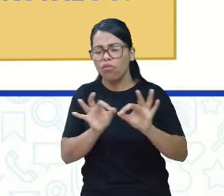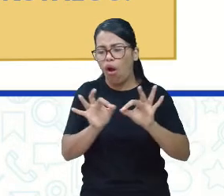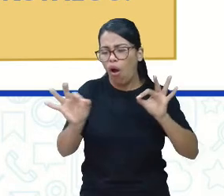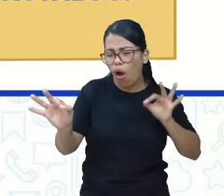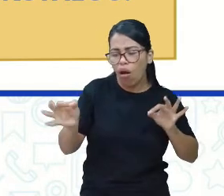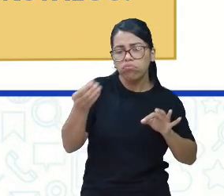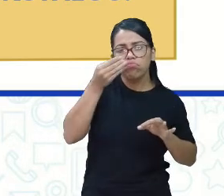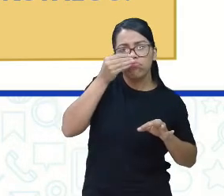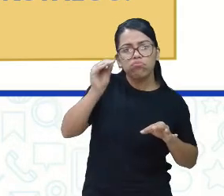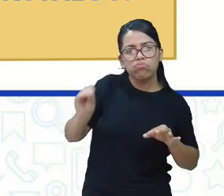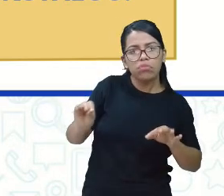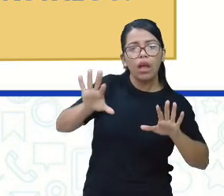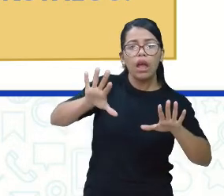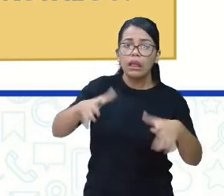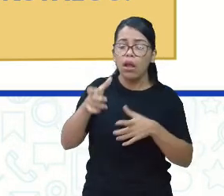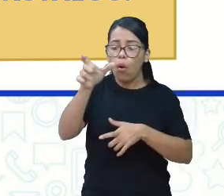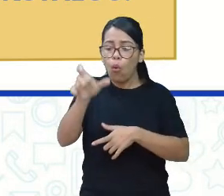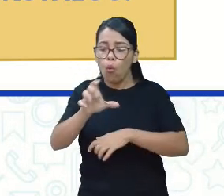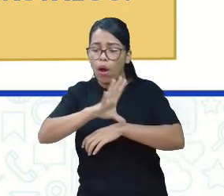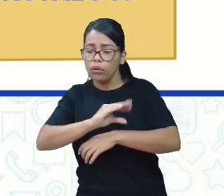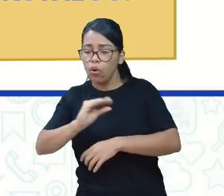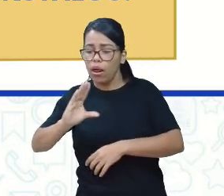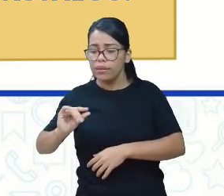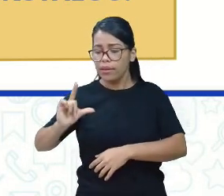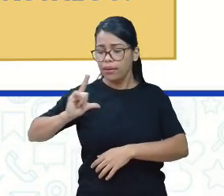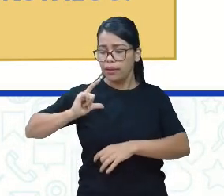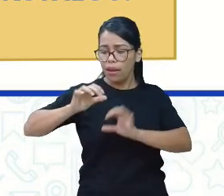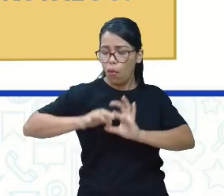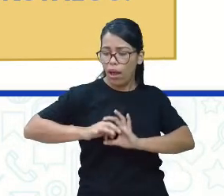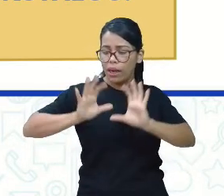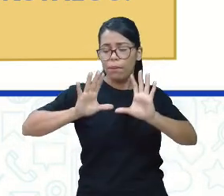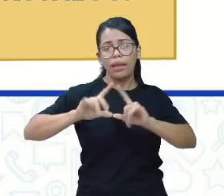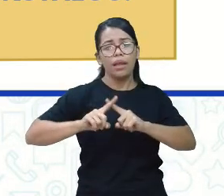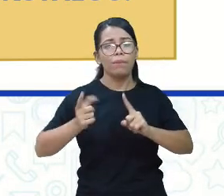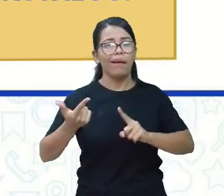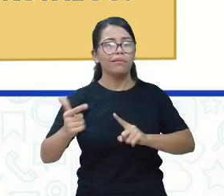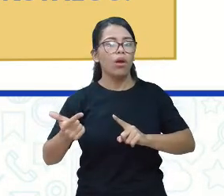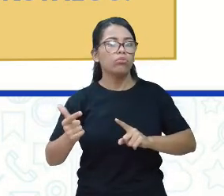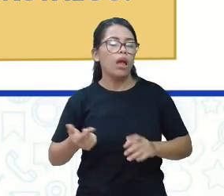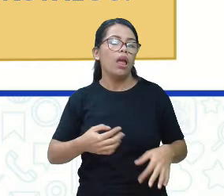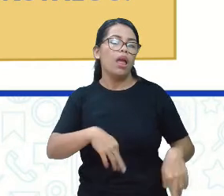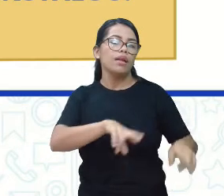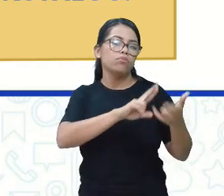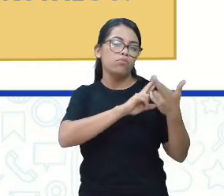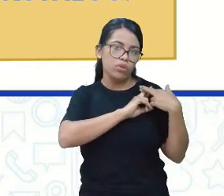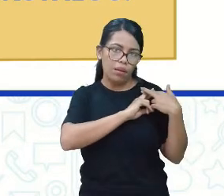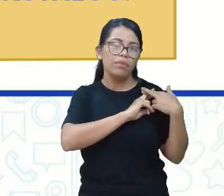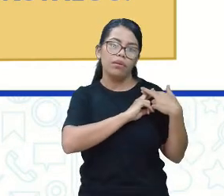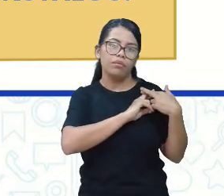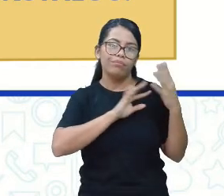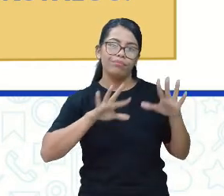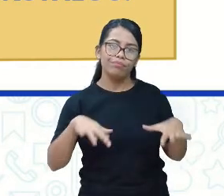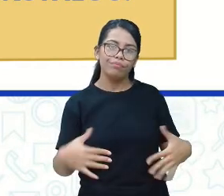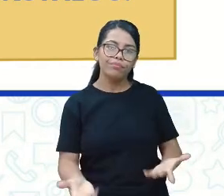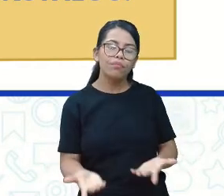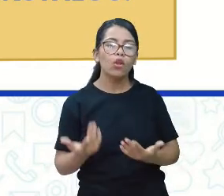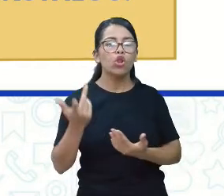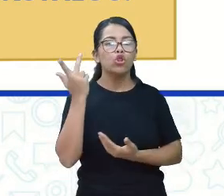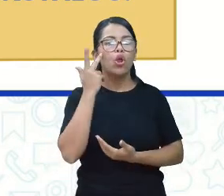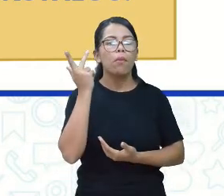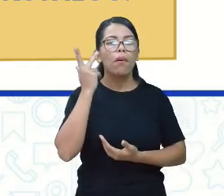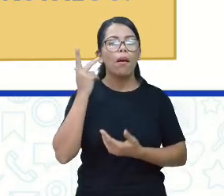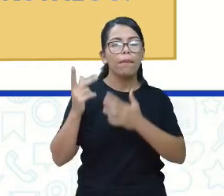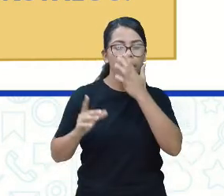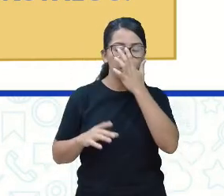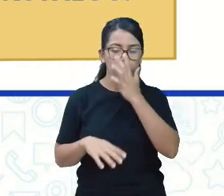ao adolescente uma liberdade sem responsabilidade. Então, ele passa muitas vezes a não ter a quem dar satisfação